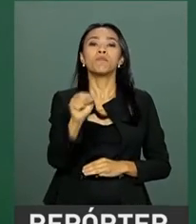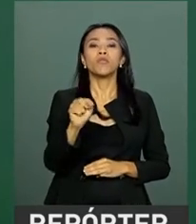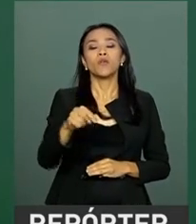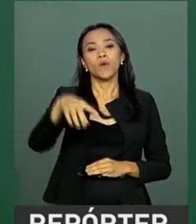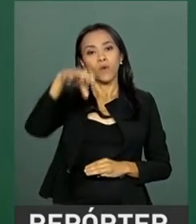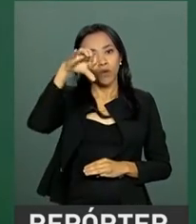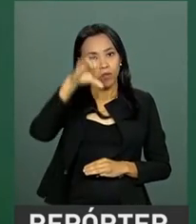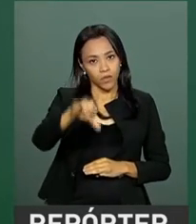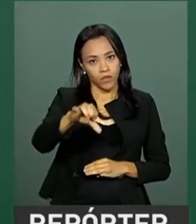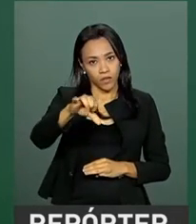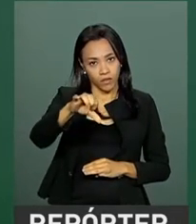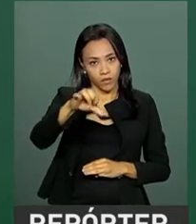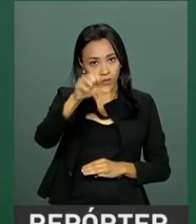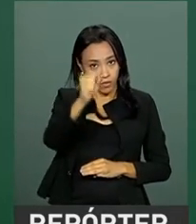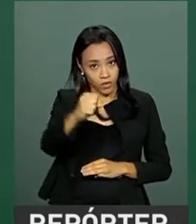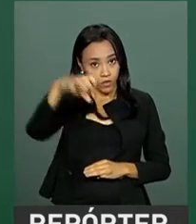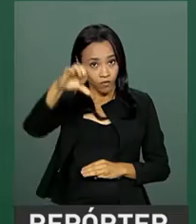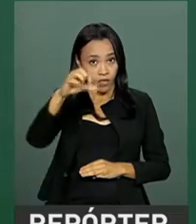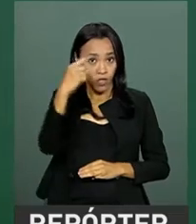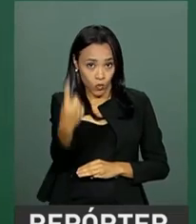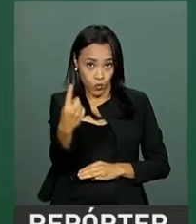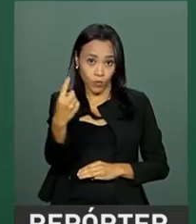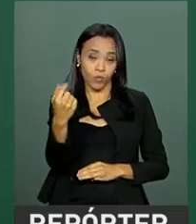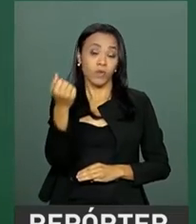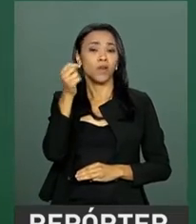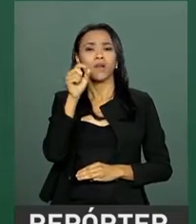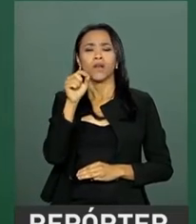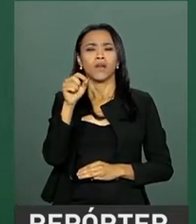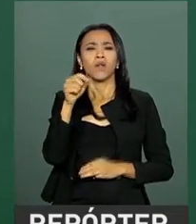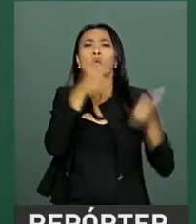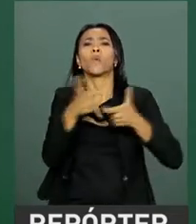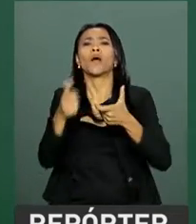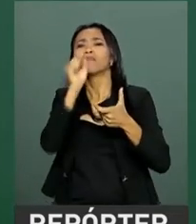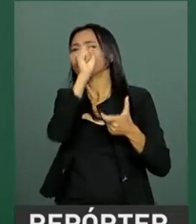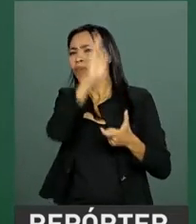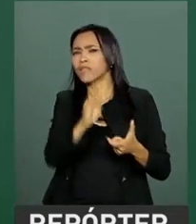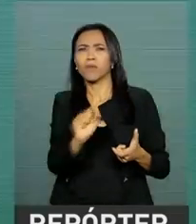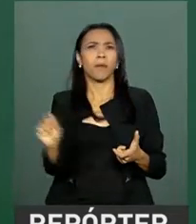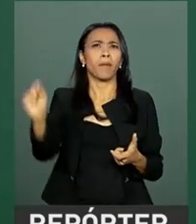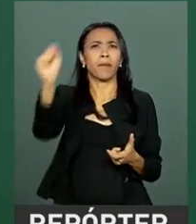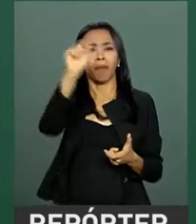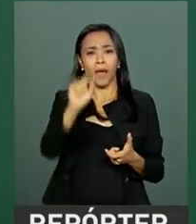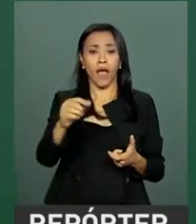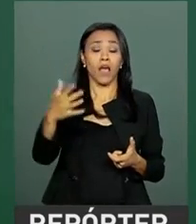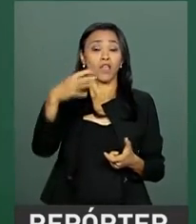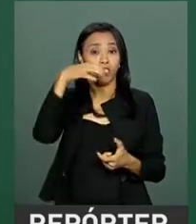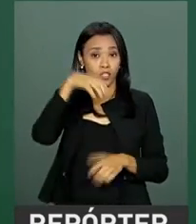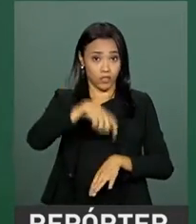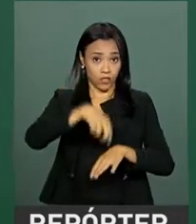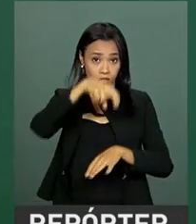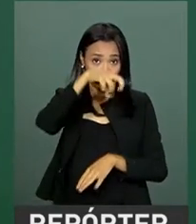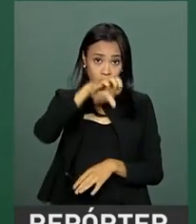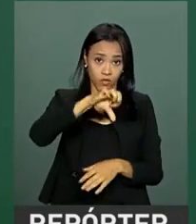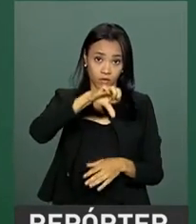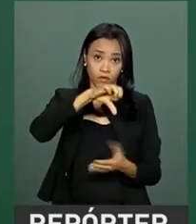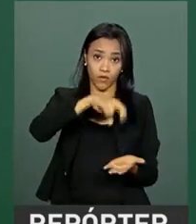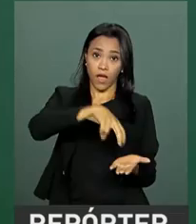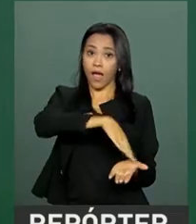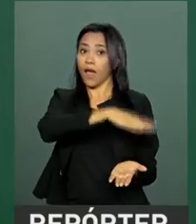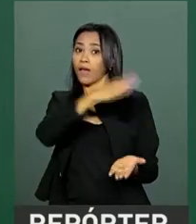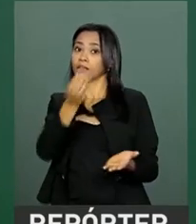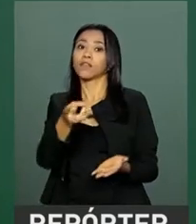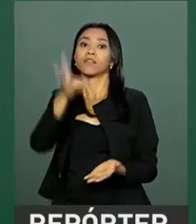1.891 lugares em todo o Brasil, para que, das 9 da manhã até as 15 horas da